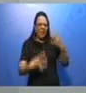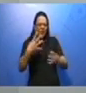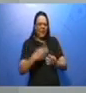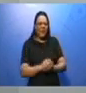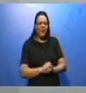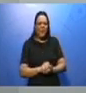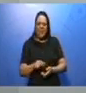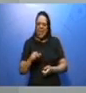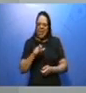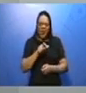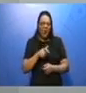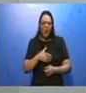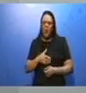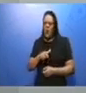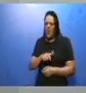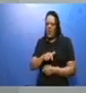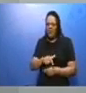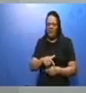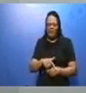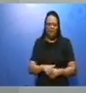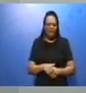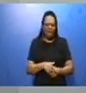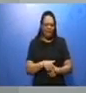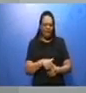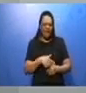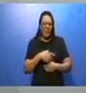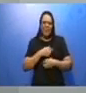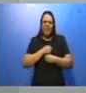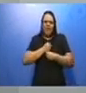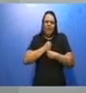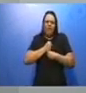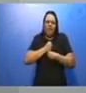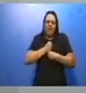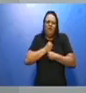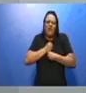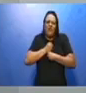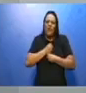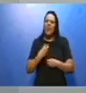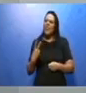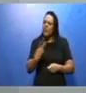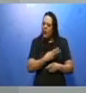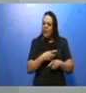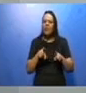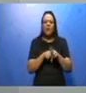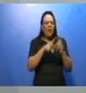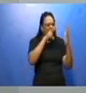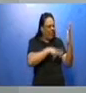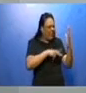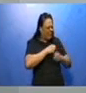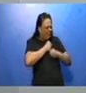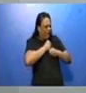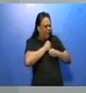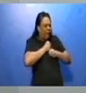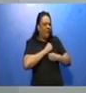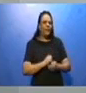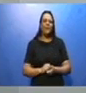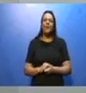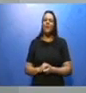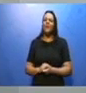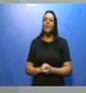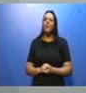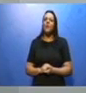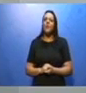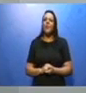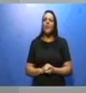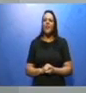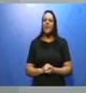da frustração. Ele se sentiu frustrado e nós nos sentimos frustrados juntos. Então, ele fala que aquela conversa ia durar para sempre. Dentro